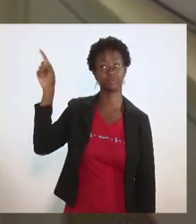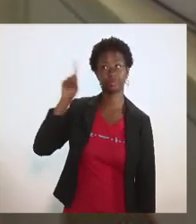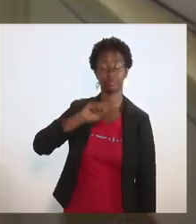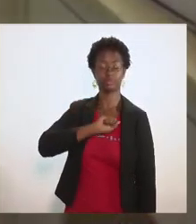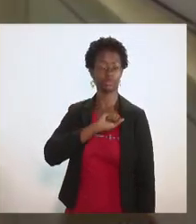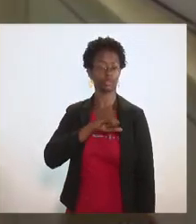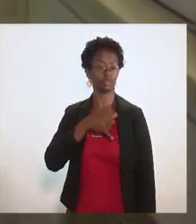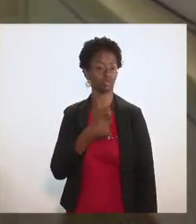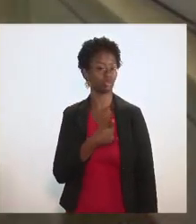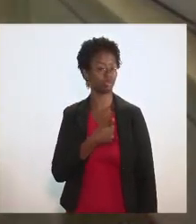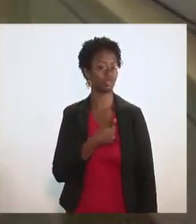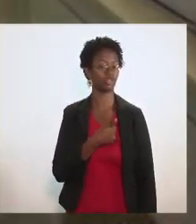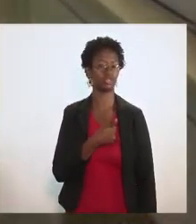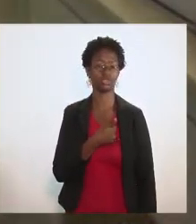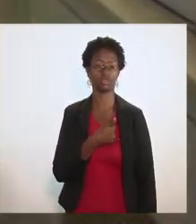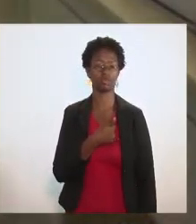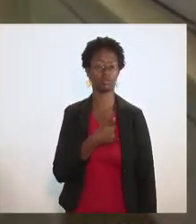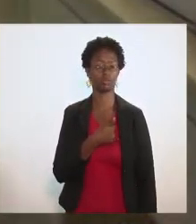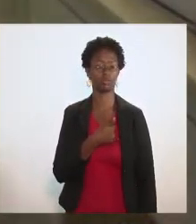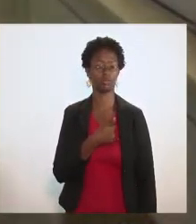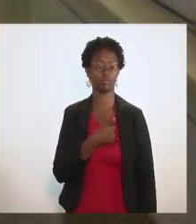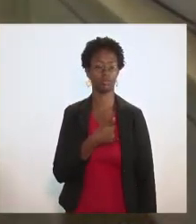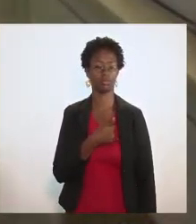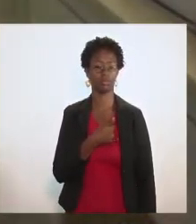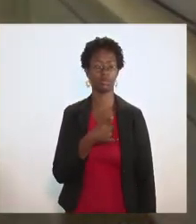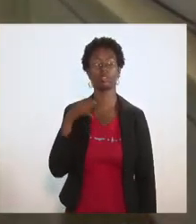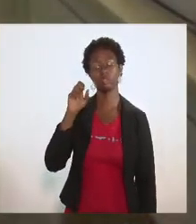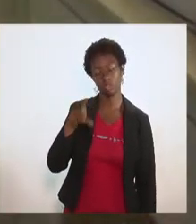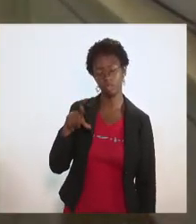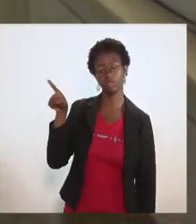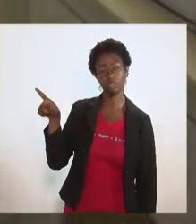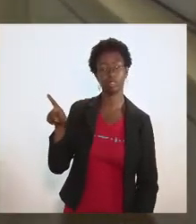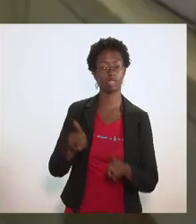segundo exemplo. Você pega